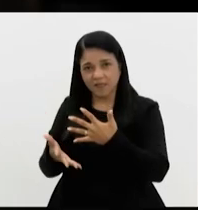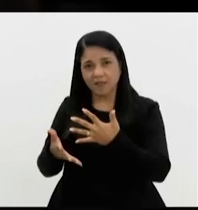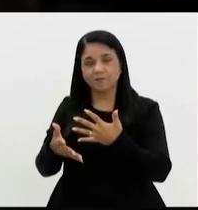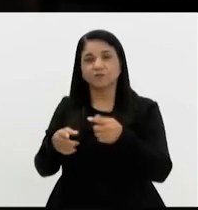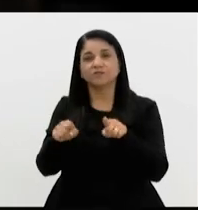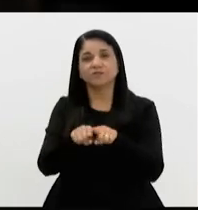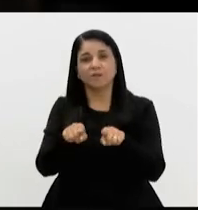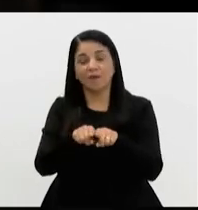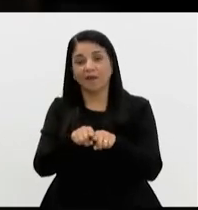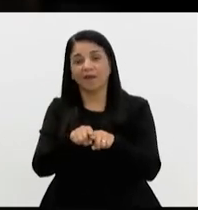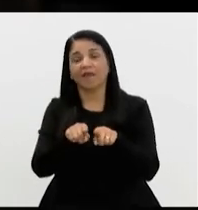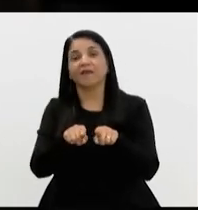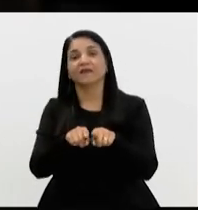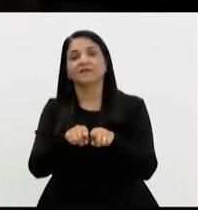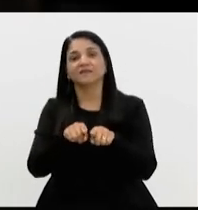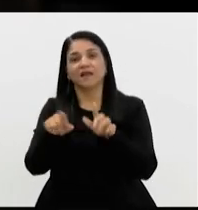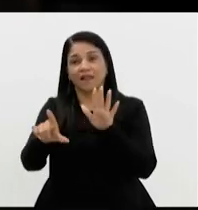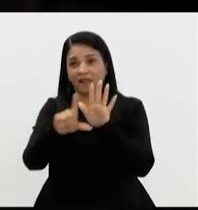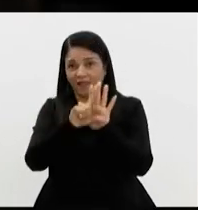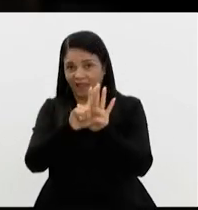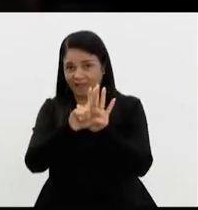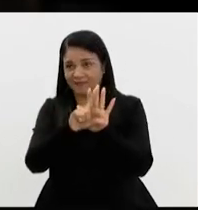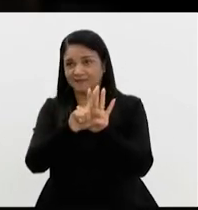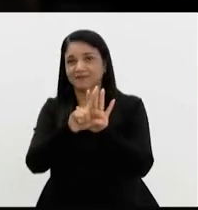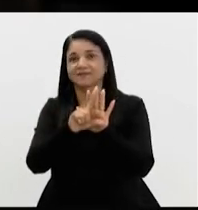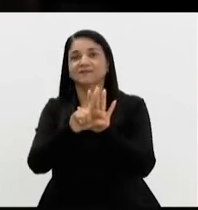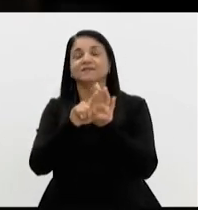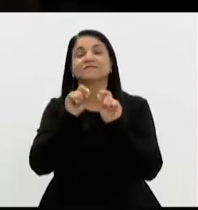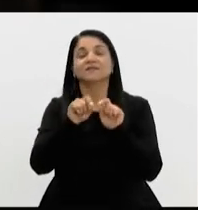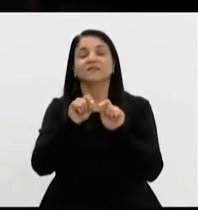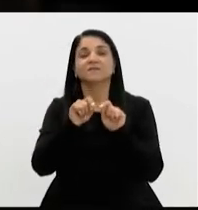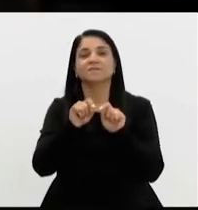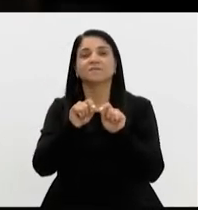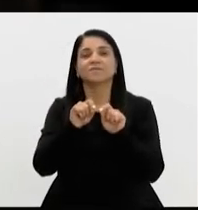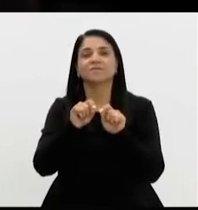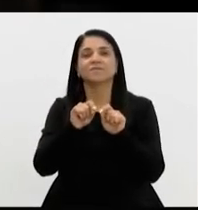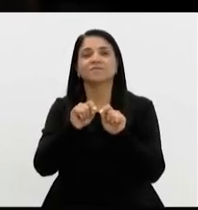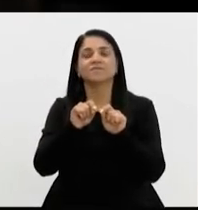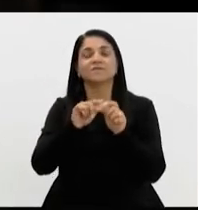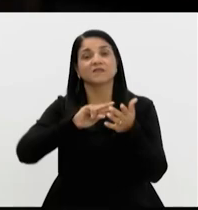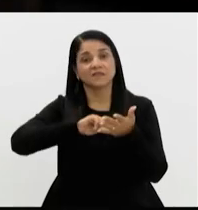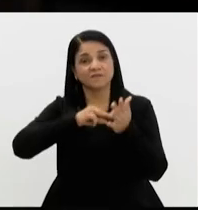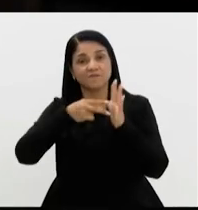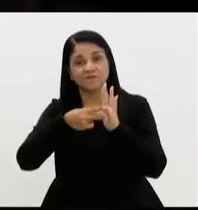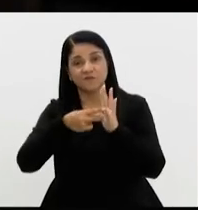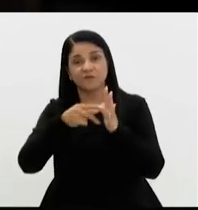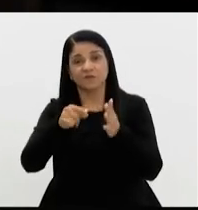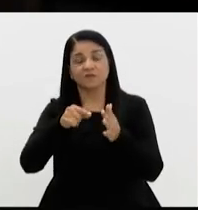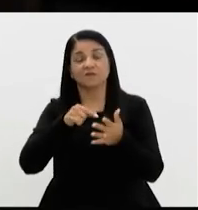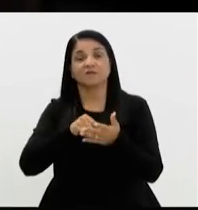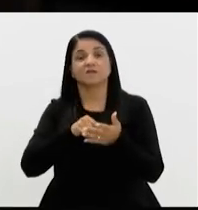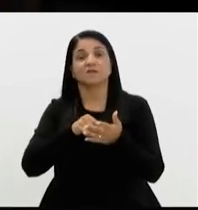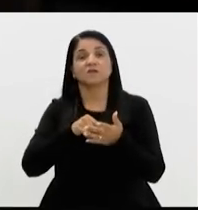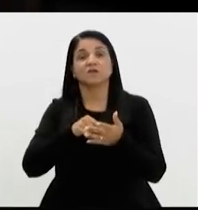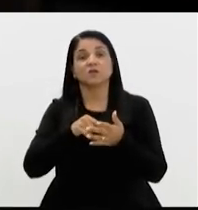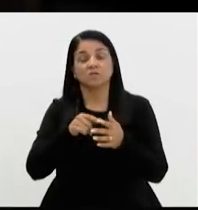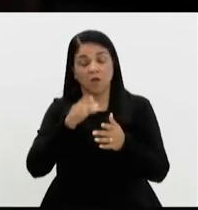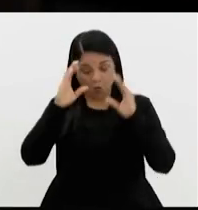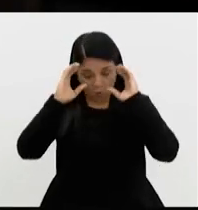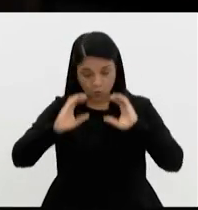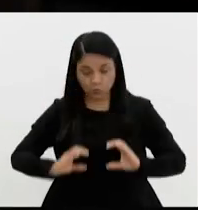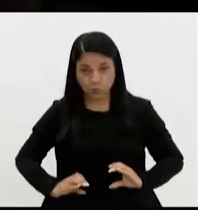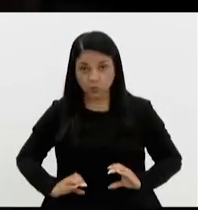mesma legislação destacando primeiro que conduta vedada se apura objetivamente a